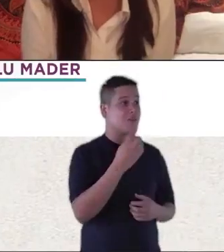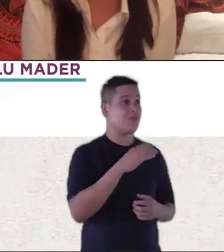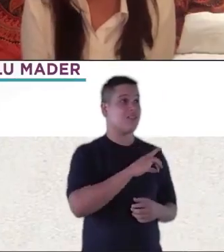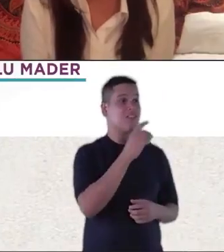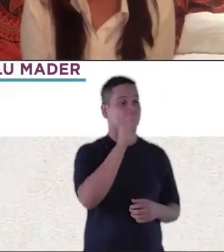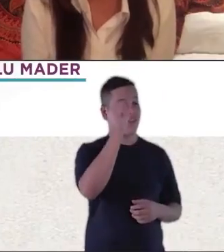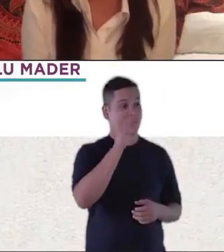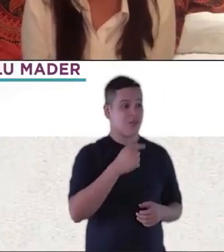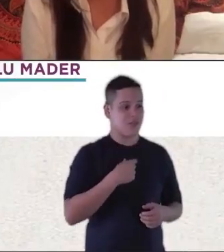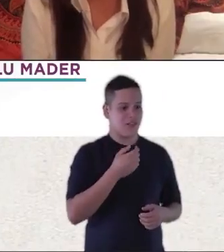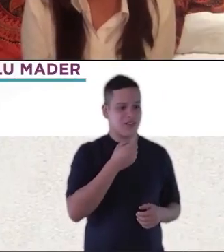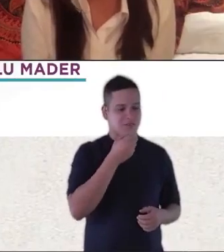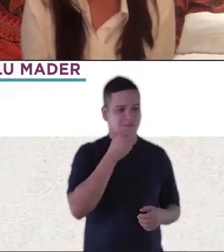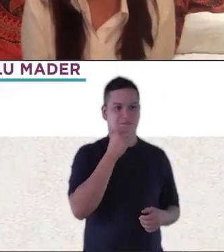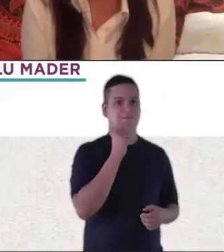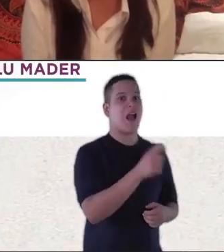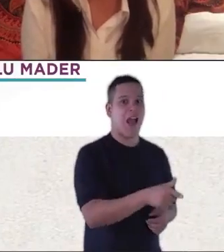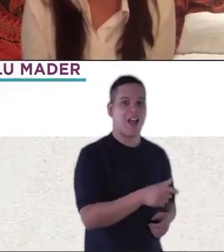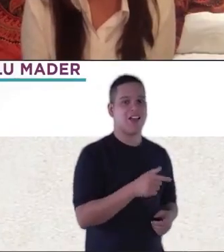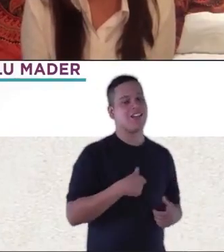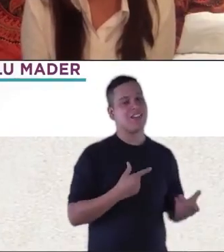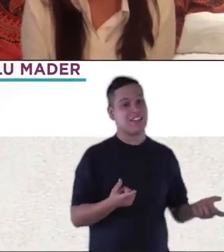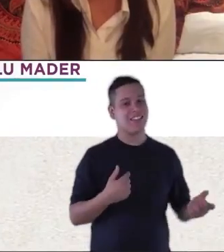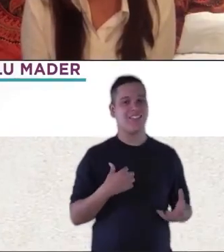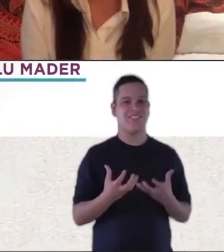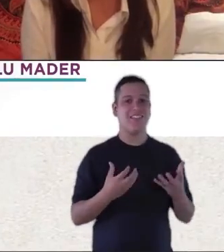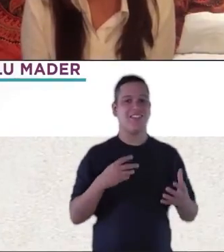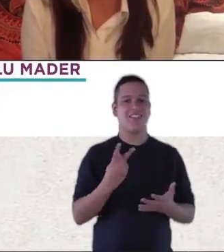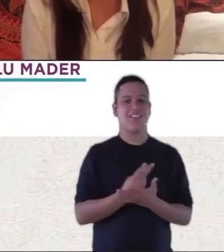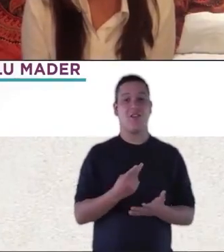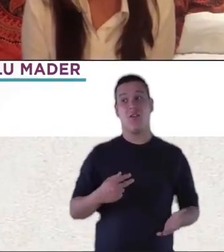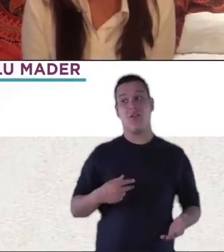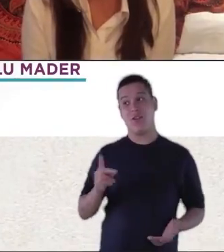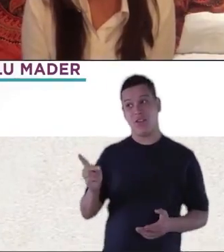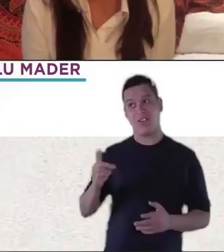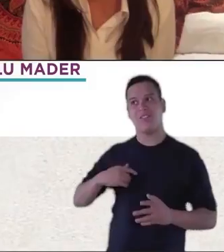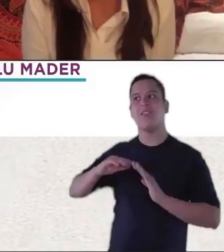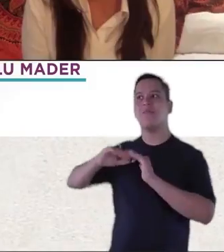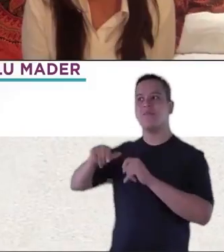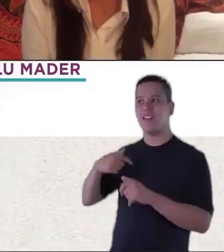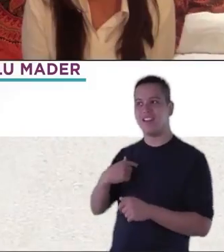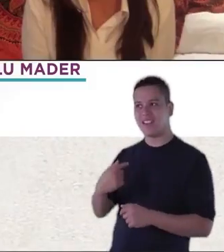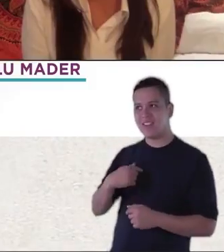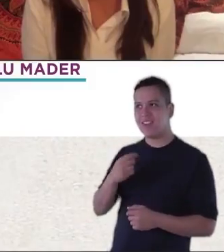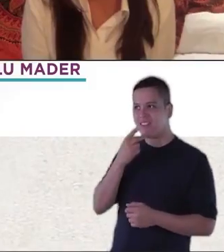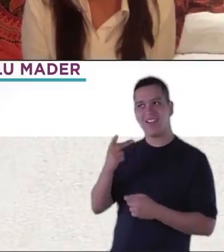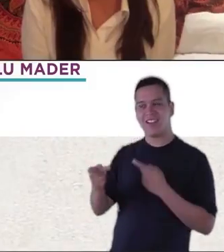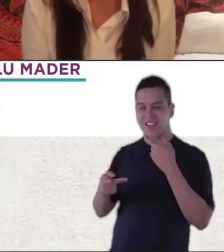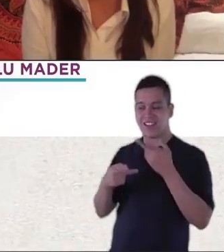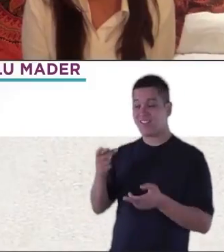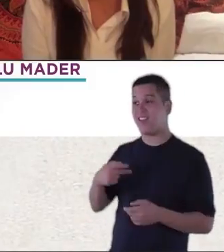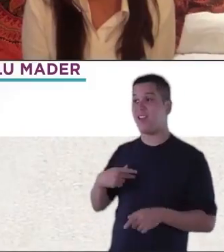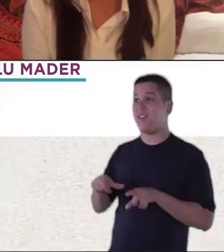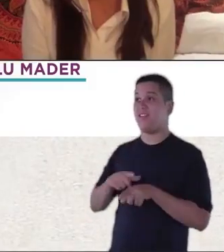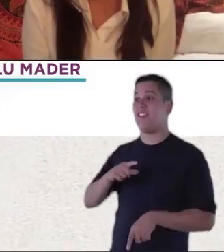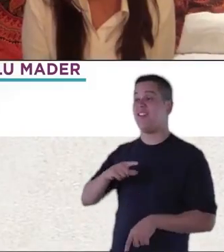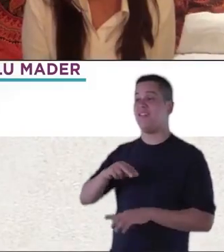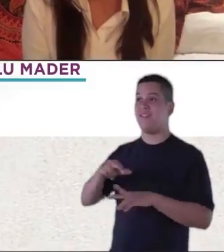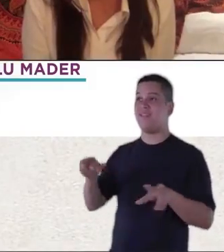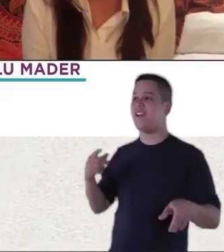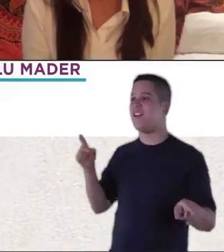Secreto de falar uma bobagem na entrada, aquela coisa toda. Olha, não pede que eu falo, hein? Você sabe que minhas músicas são cheias de palavrões,